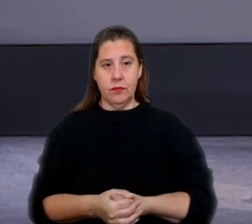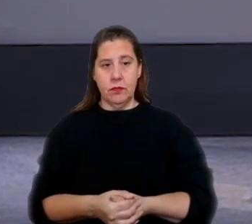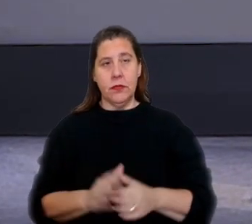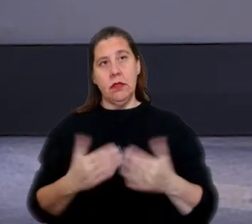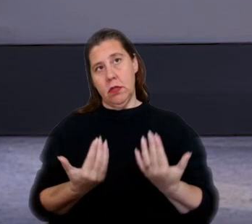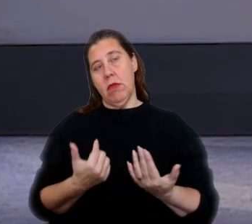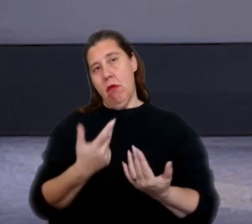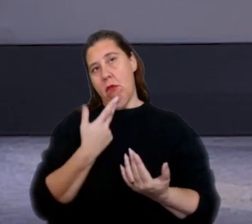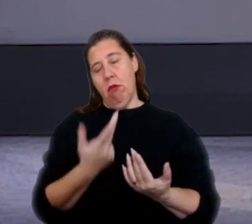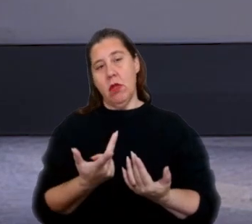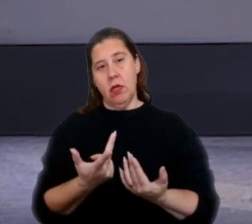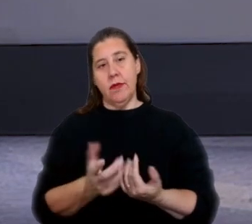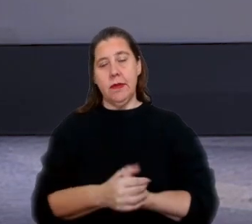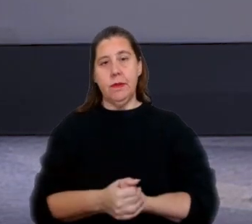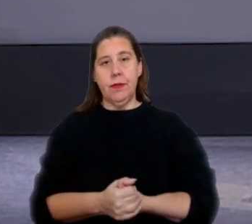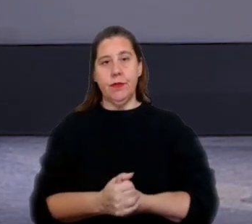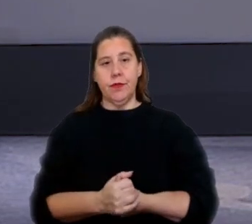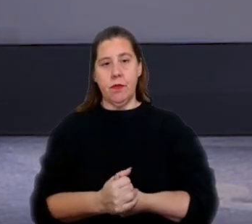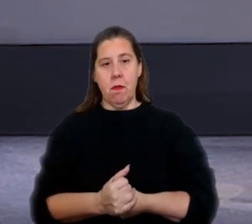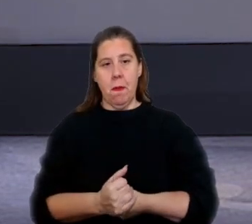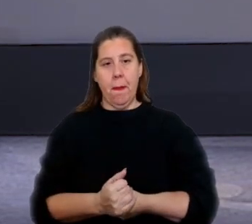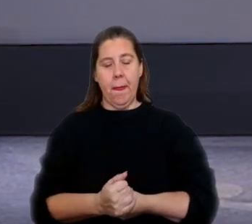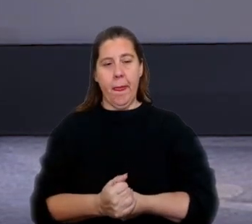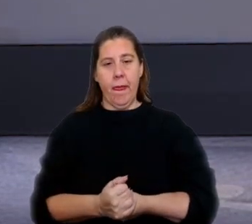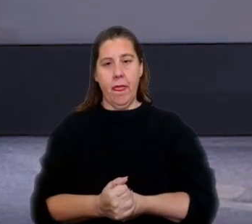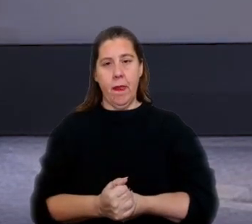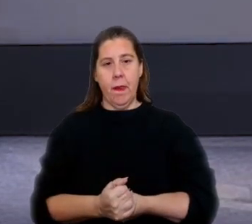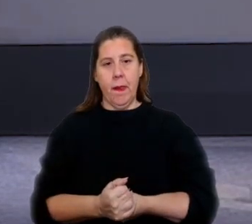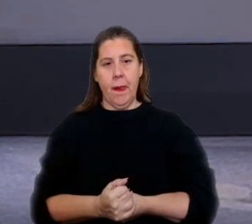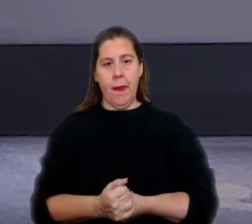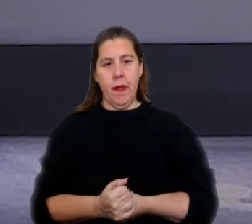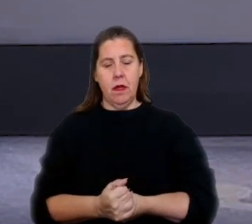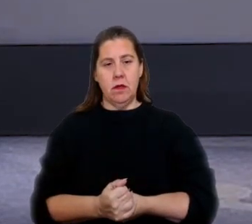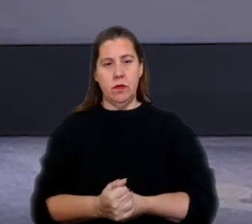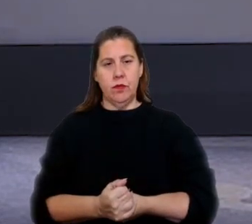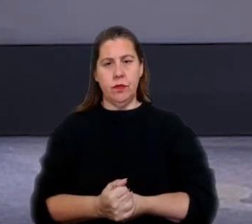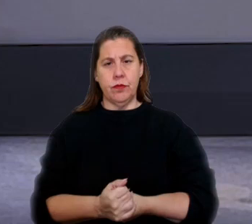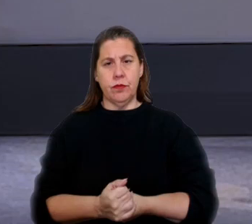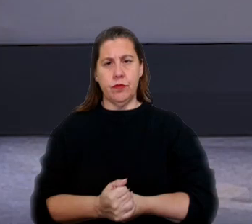medo. Então, é isso que eu queria comentar.